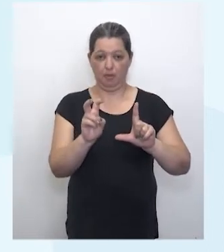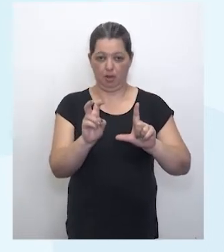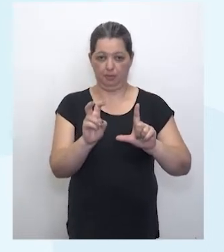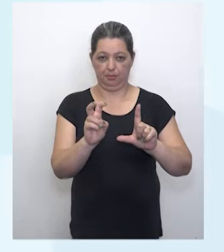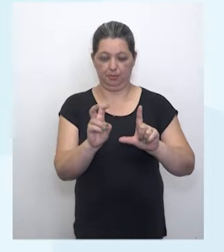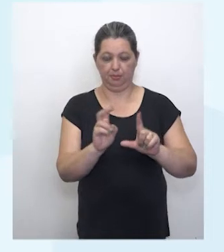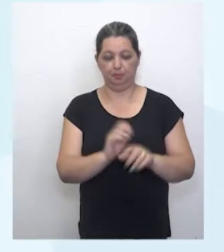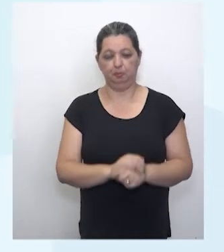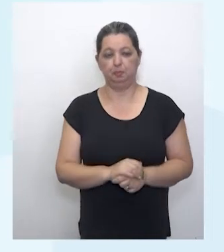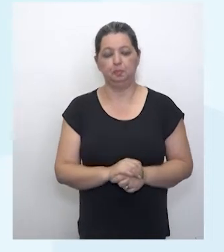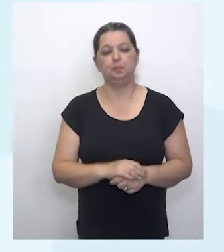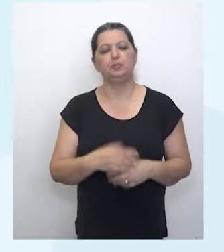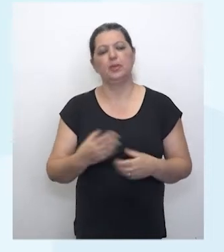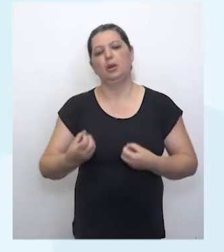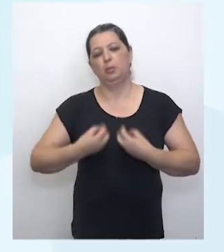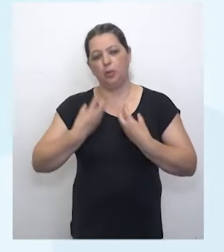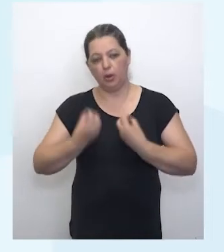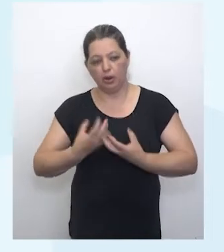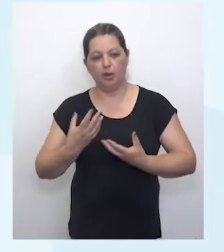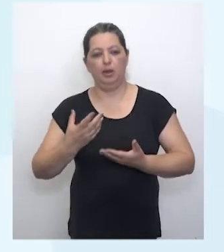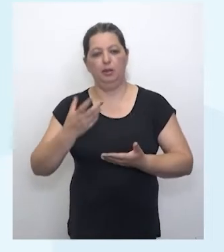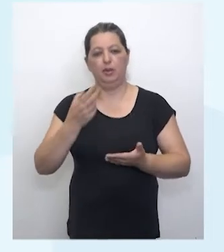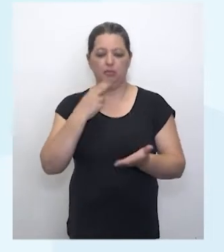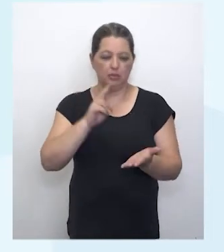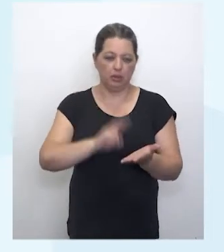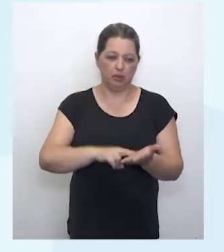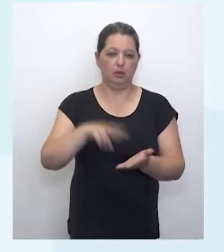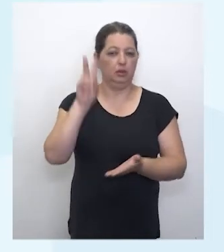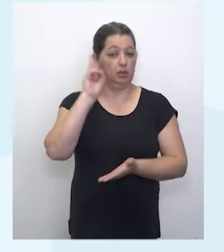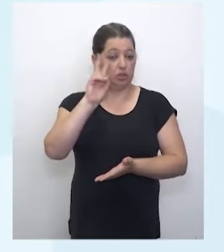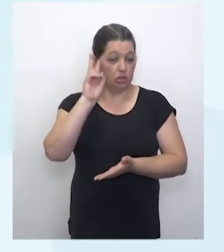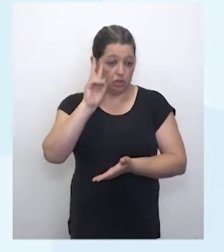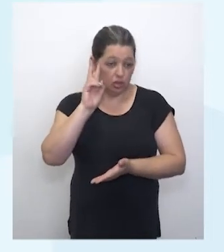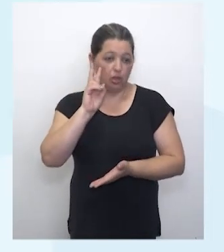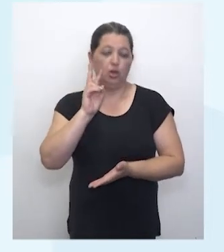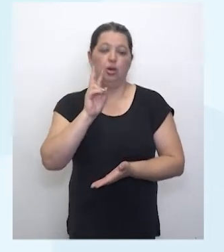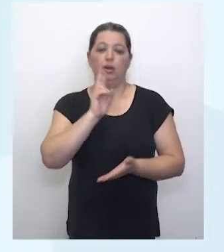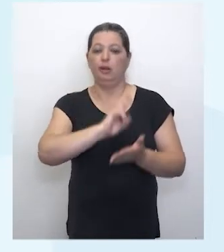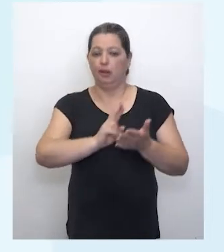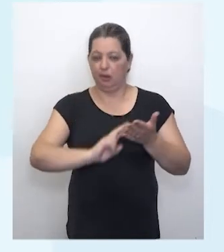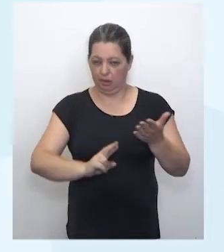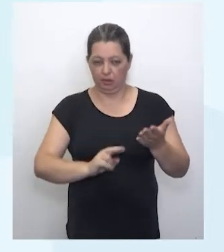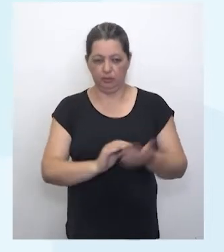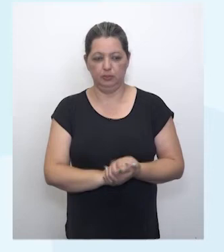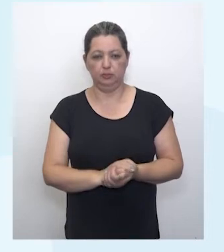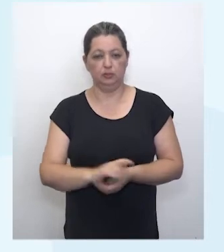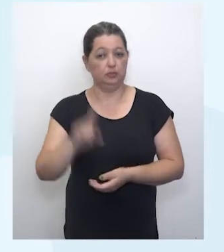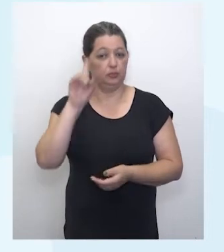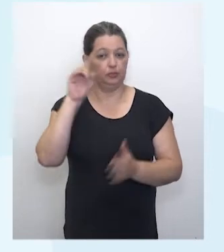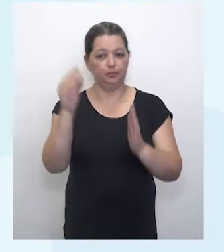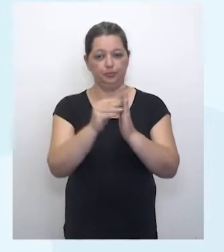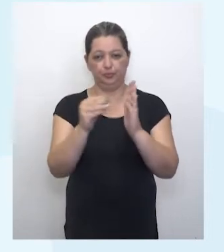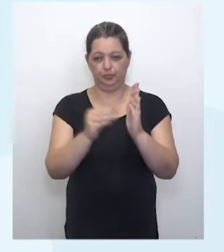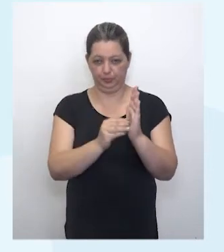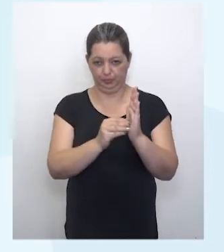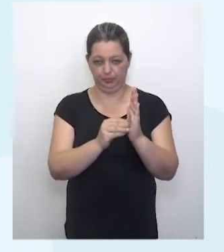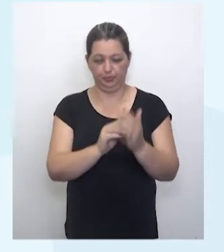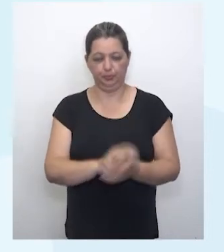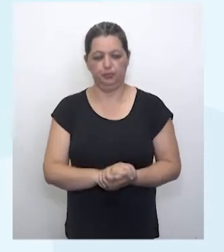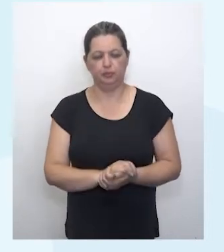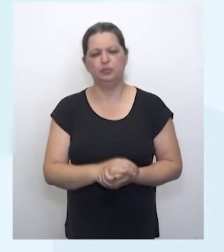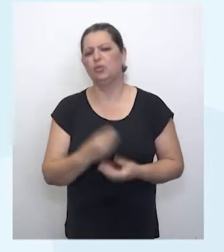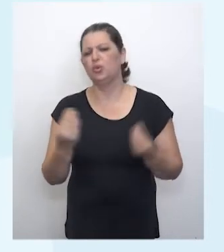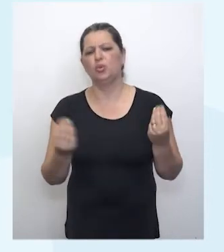fez. Poemas, cartas, histórias, relatos e diário. Então, como é que mesmo